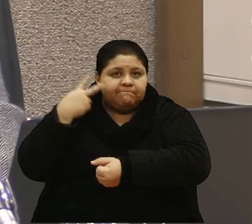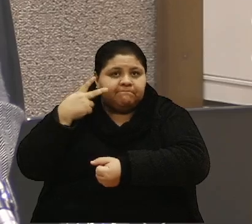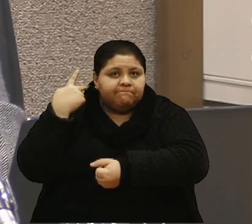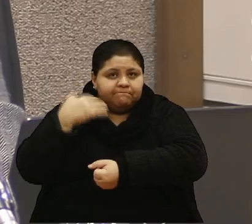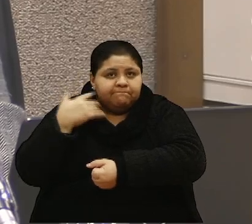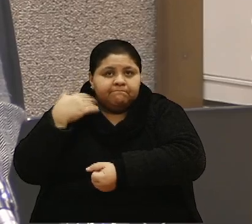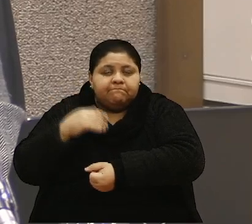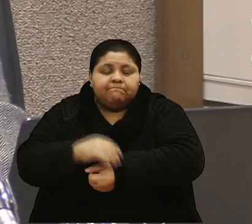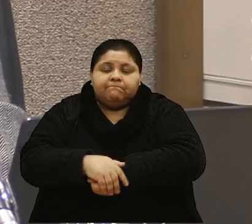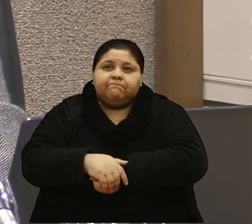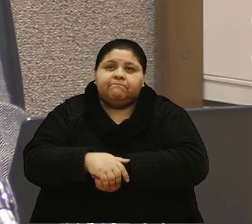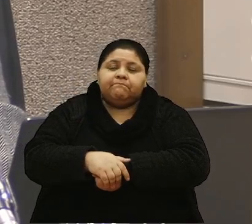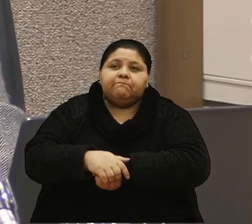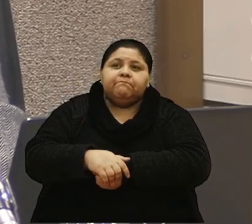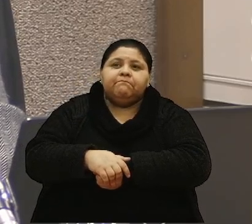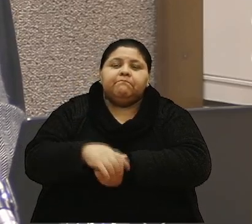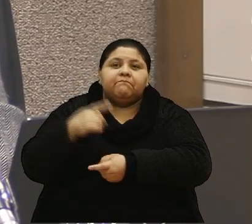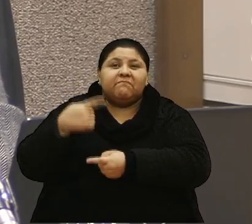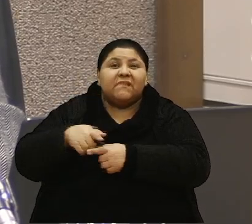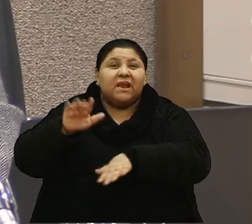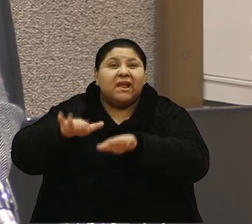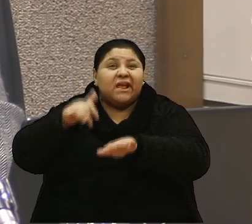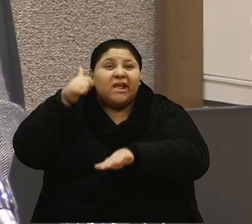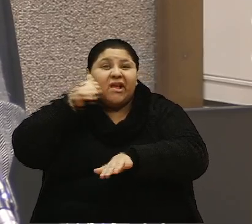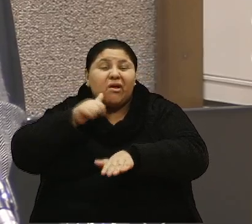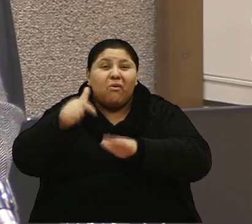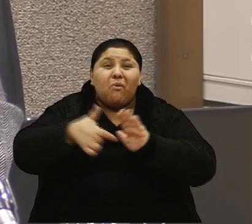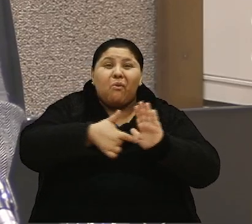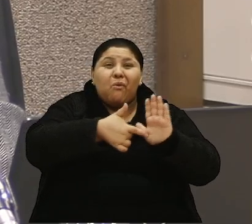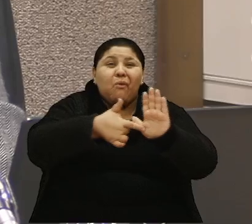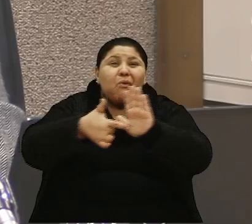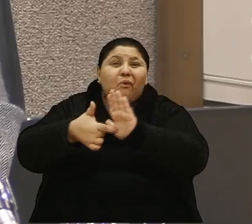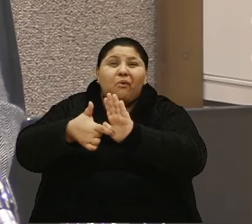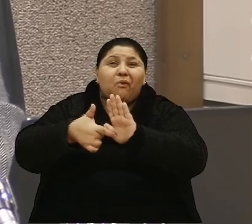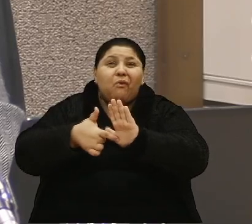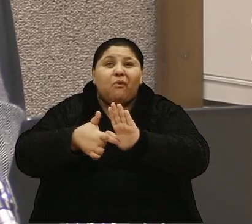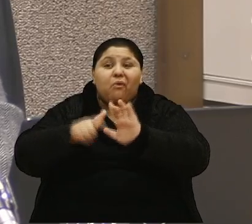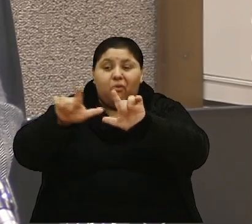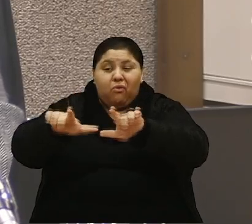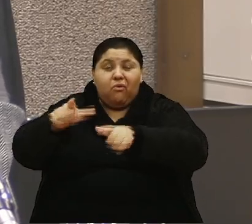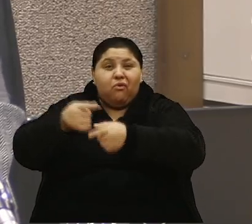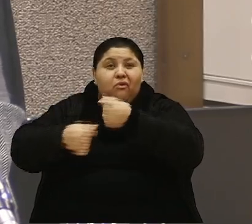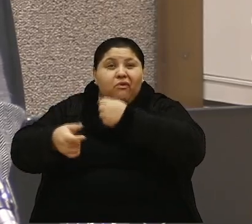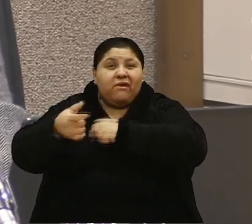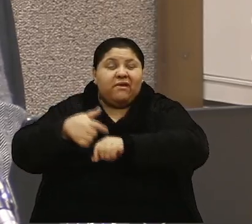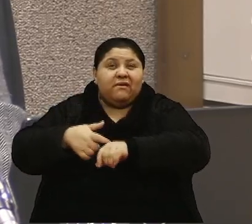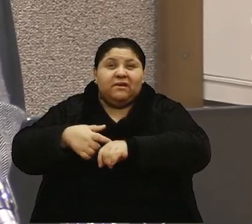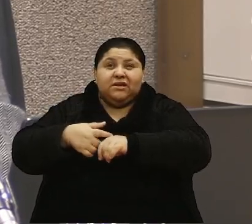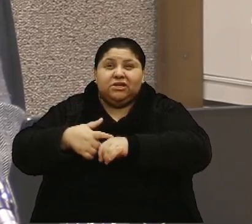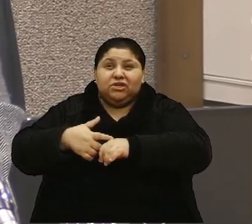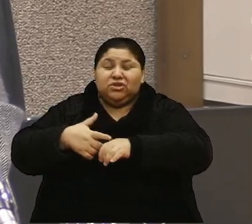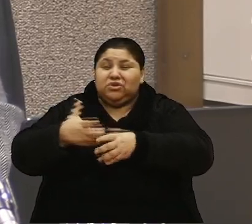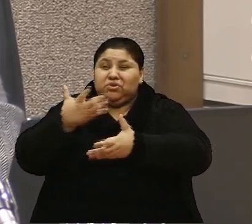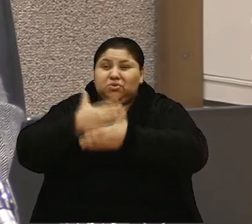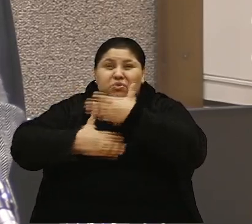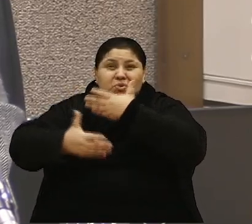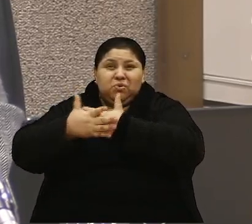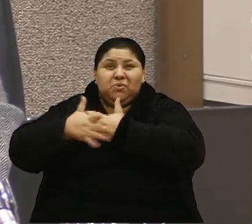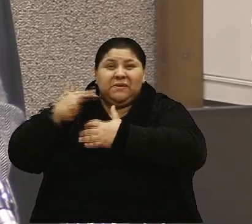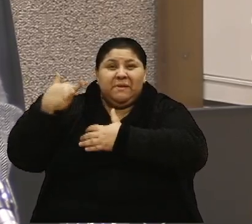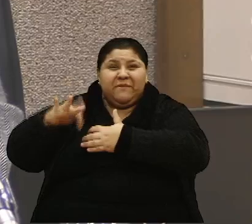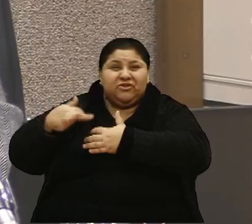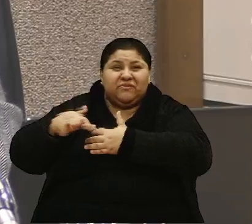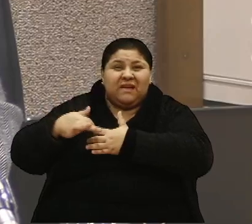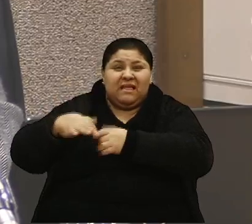tá? Porque às vezes a mulher aparecia no meu escritório toda arrebentada, tinha apanhado do